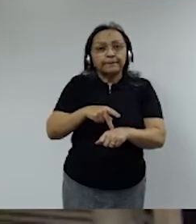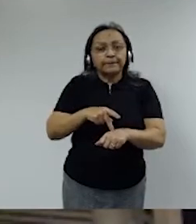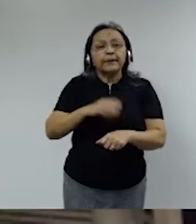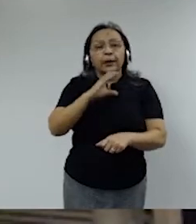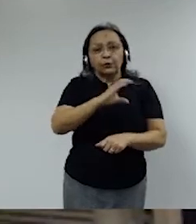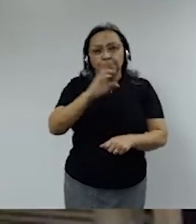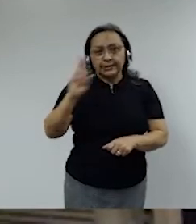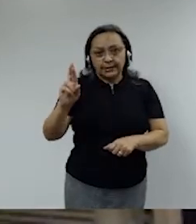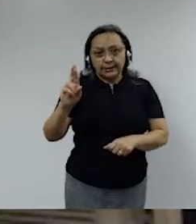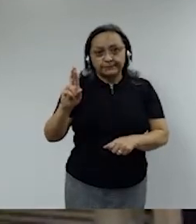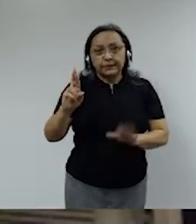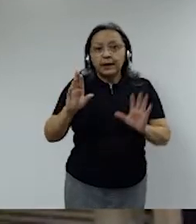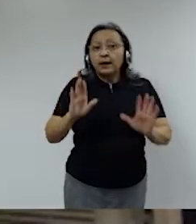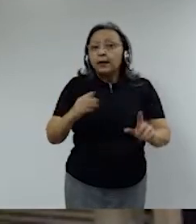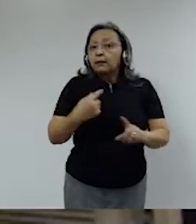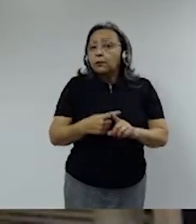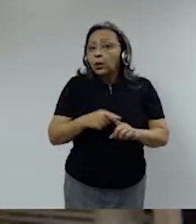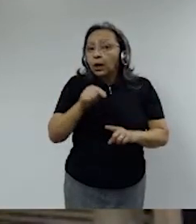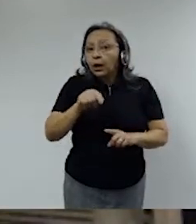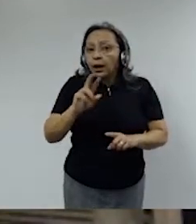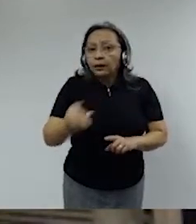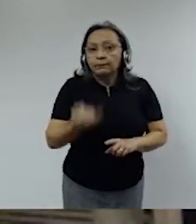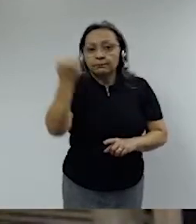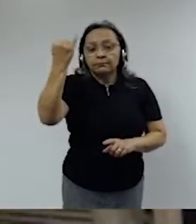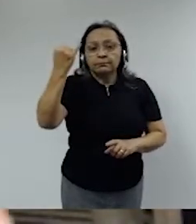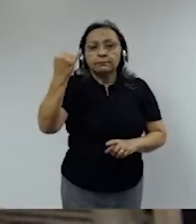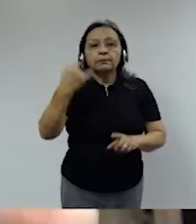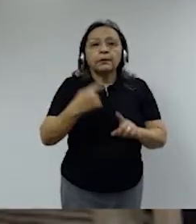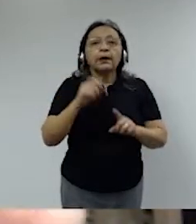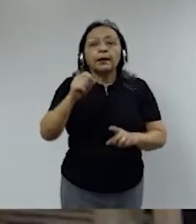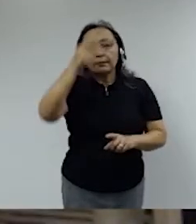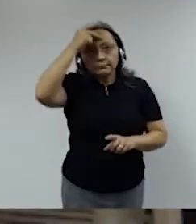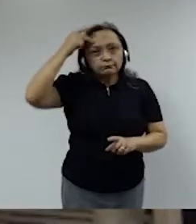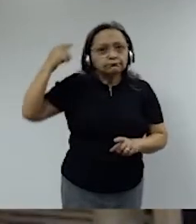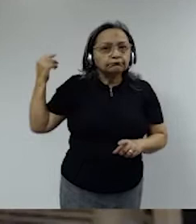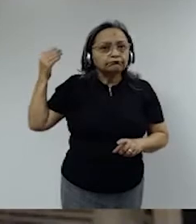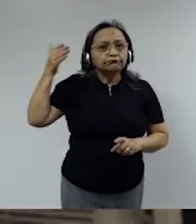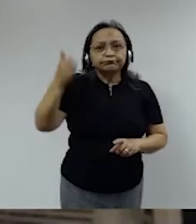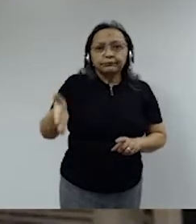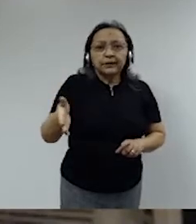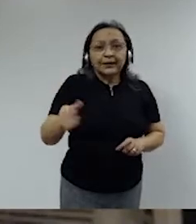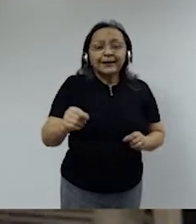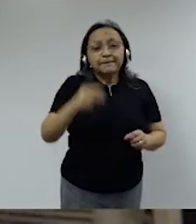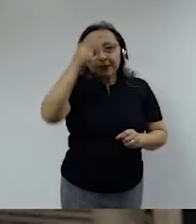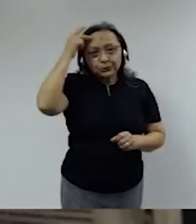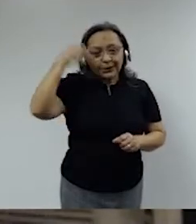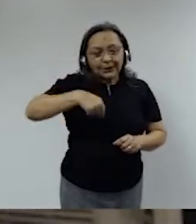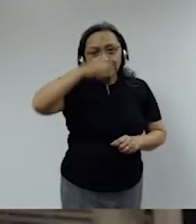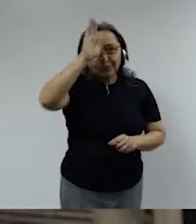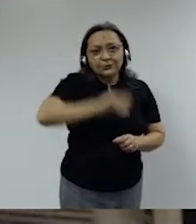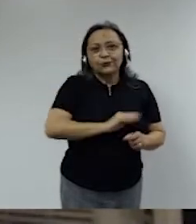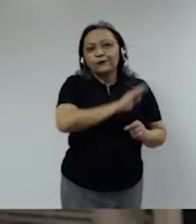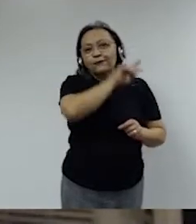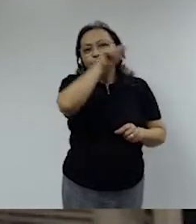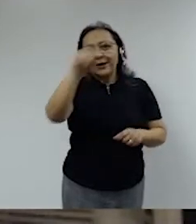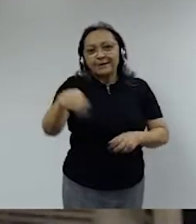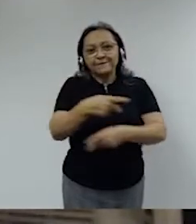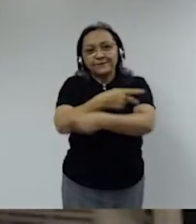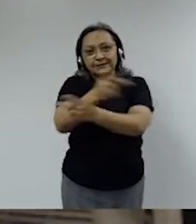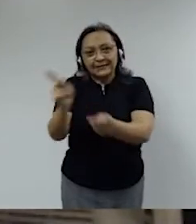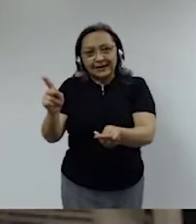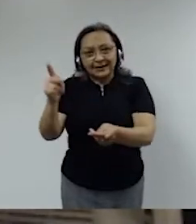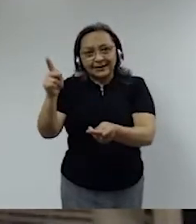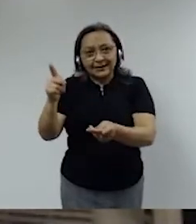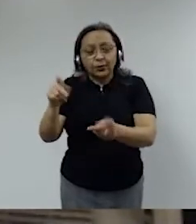José da Costa Rica. Por que que isso é importante? Porque quem for lá visitar o pacto... Aliás, essa resolução